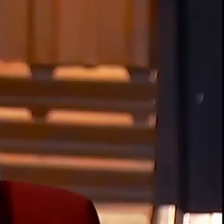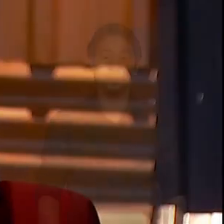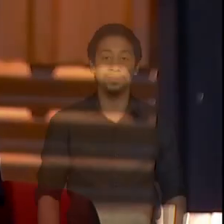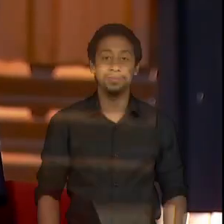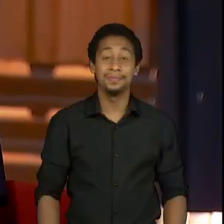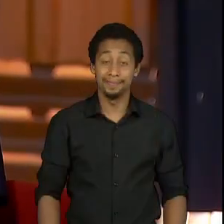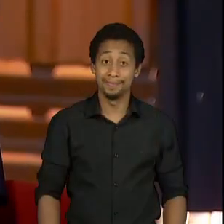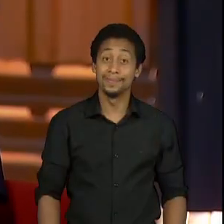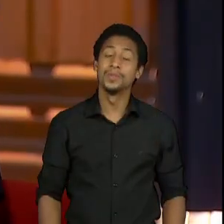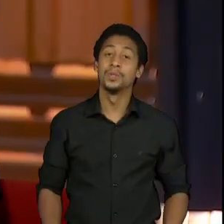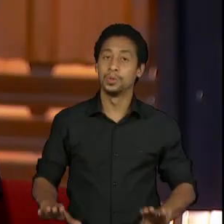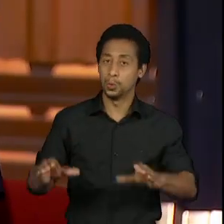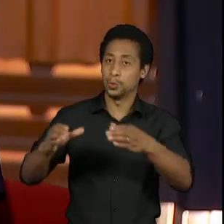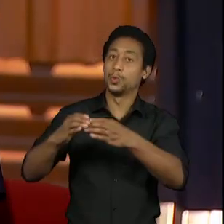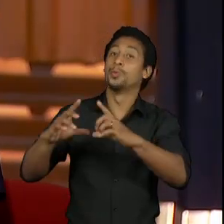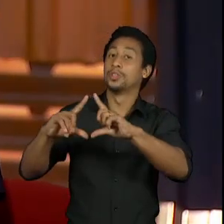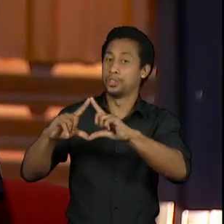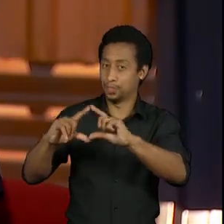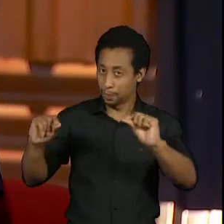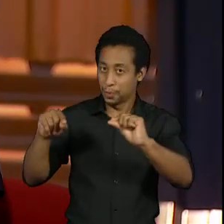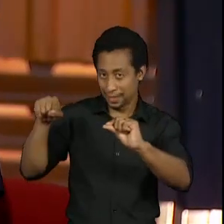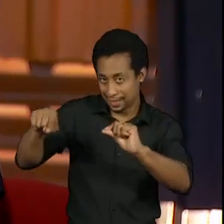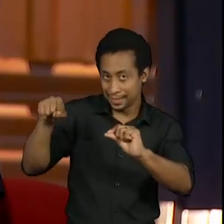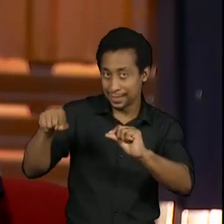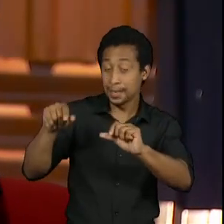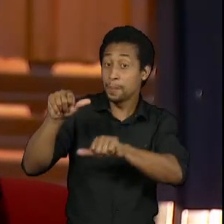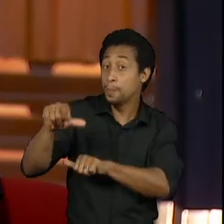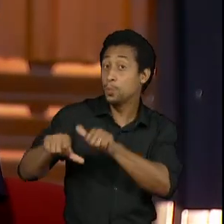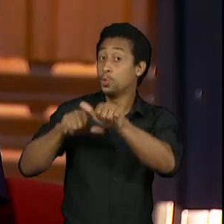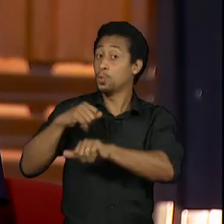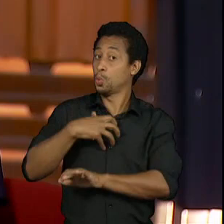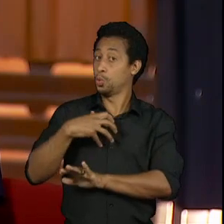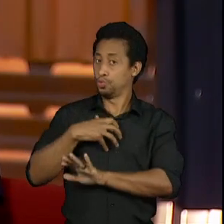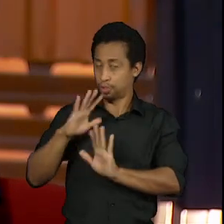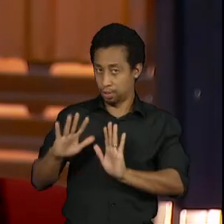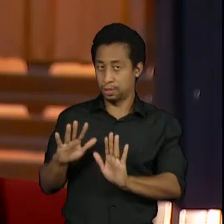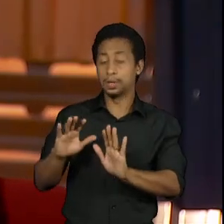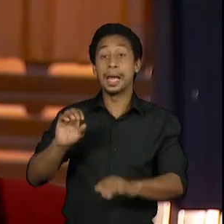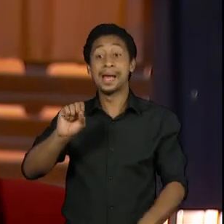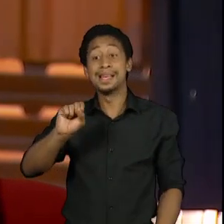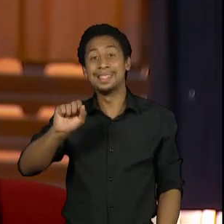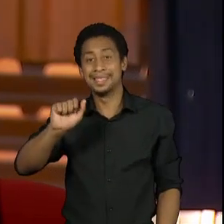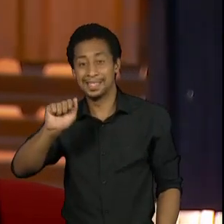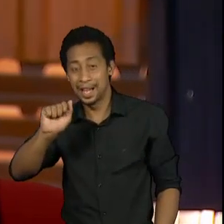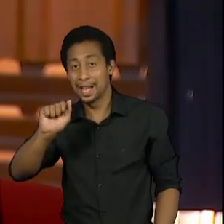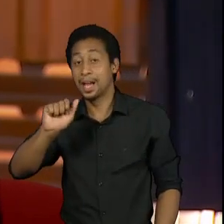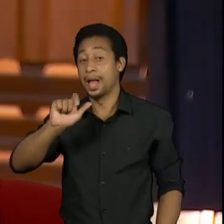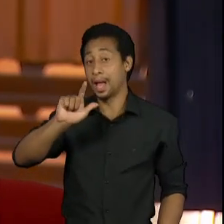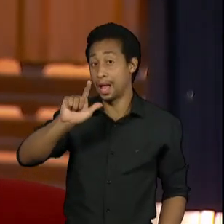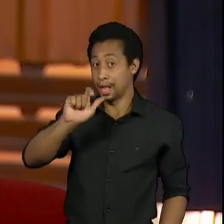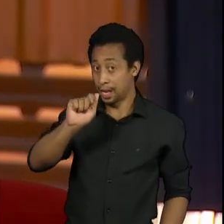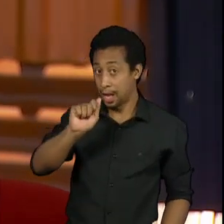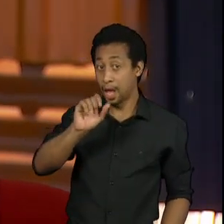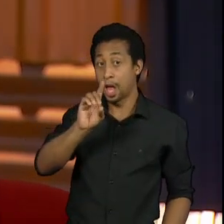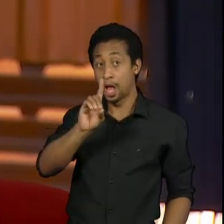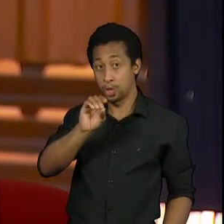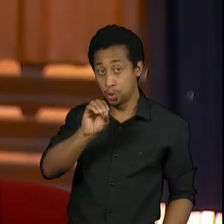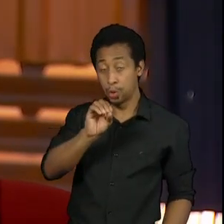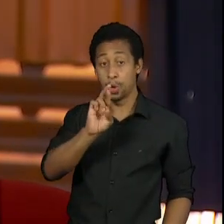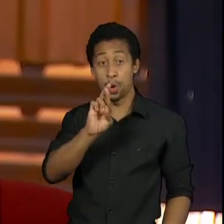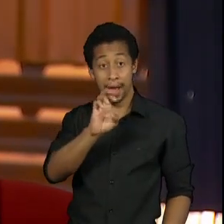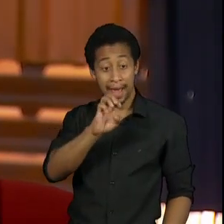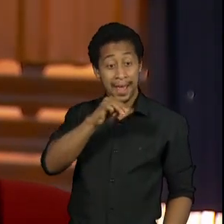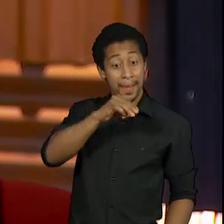Os japoneses, por exemplo, faz uma pequena alteração. Sol, lá, do, ré, mi, mi, sol, lá, sol,